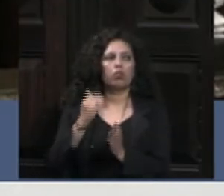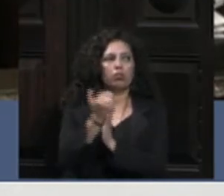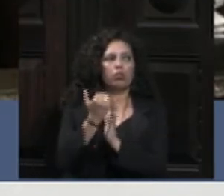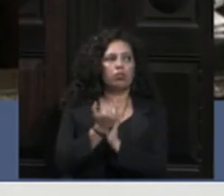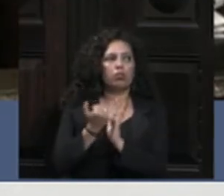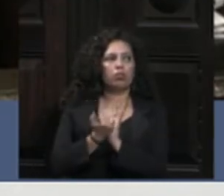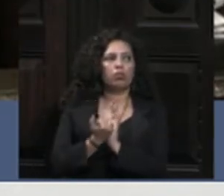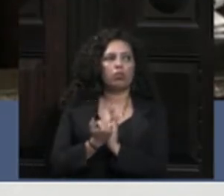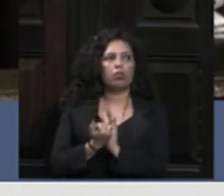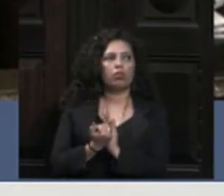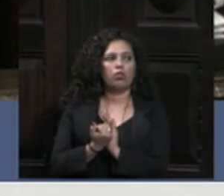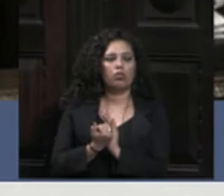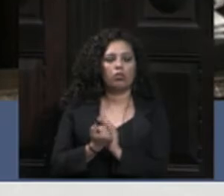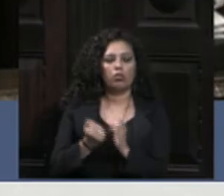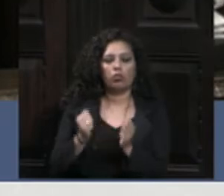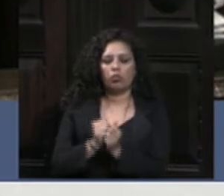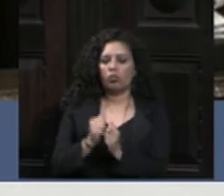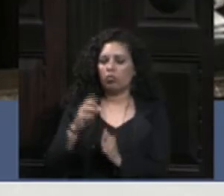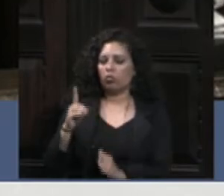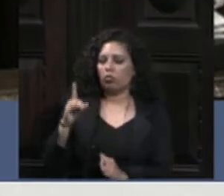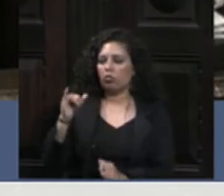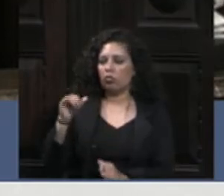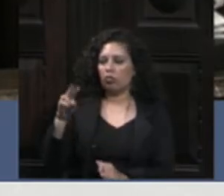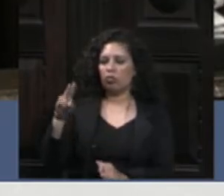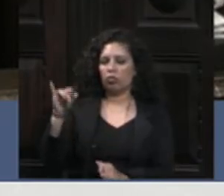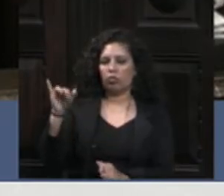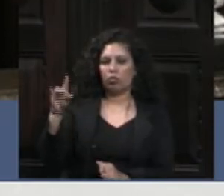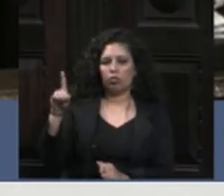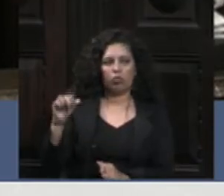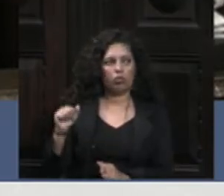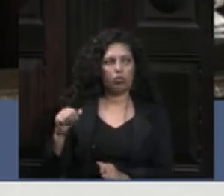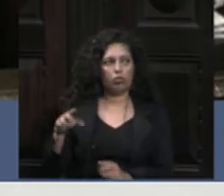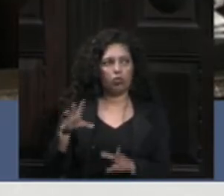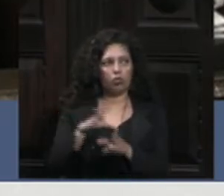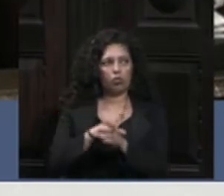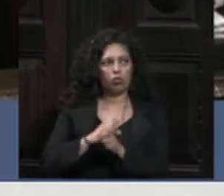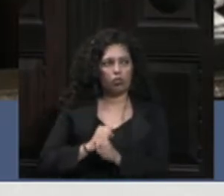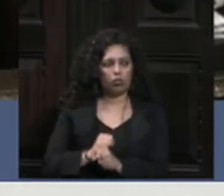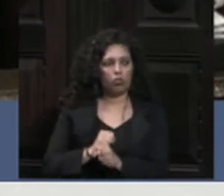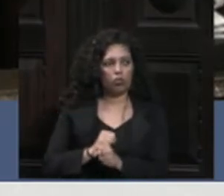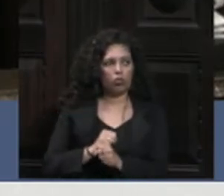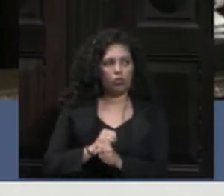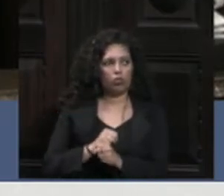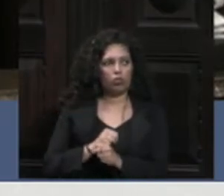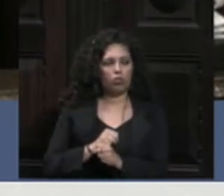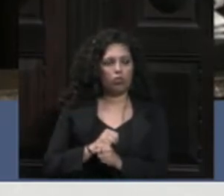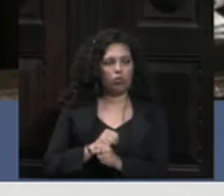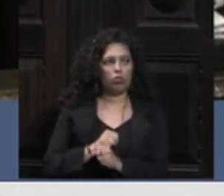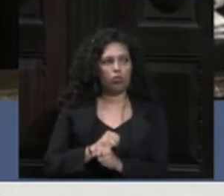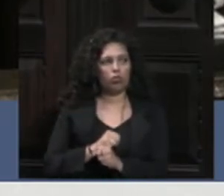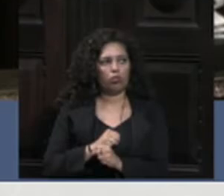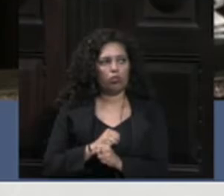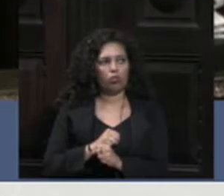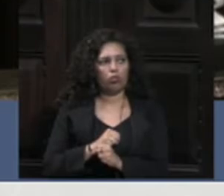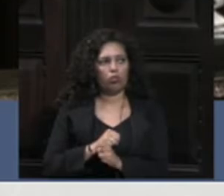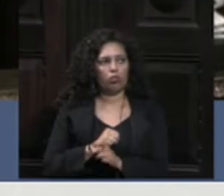repactuando o pagamento de suas dívidas, num total de quase